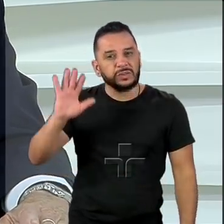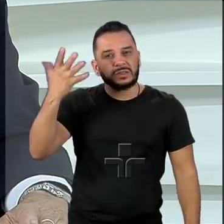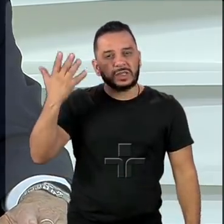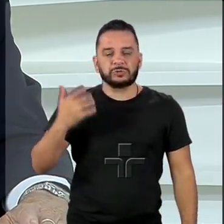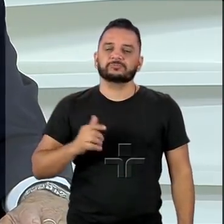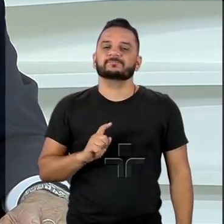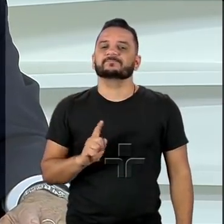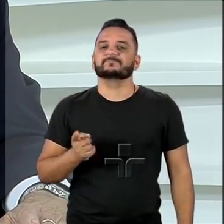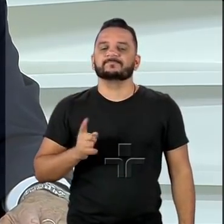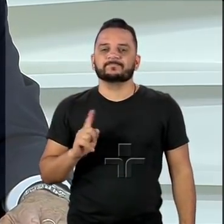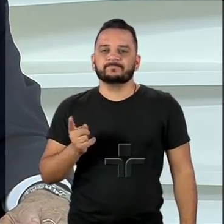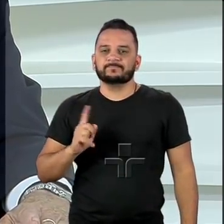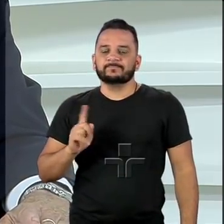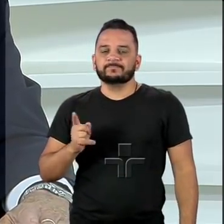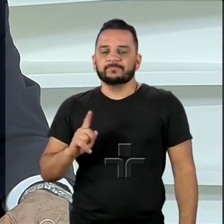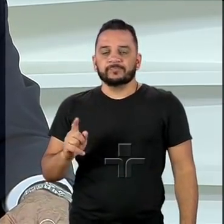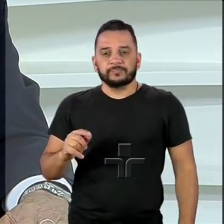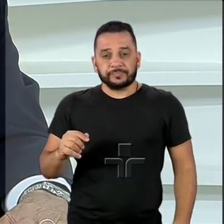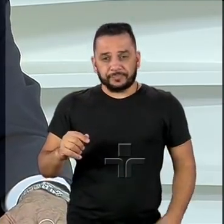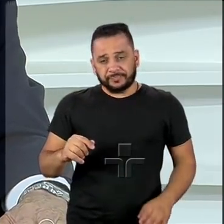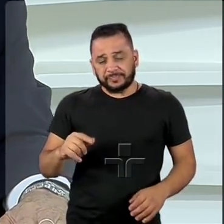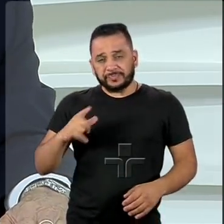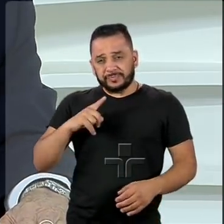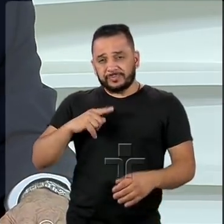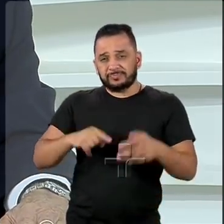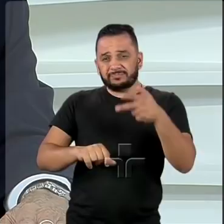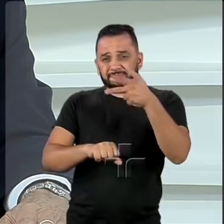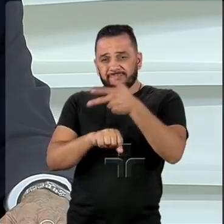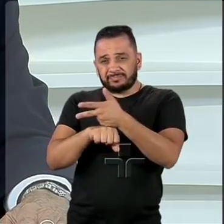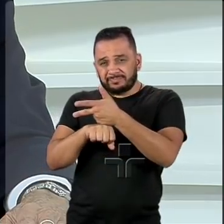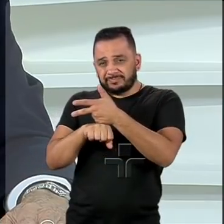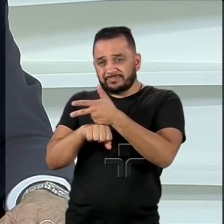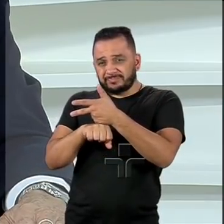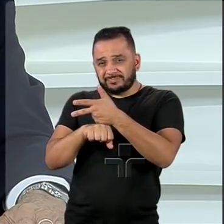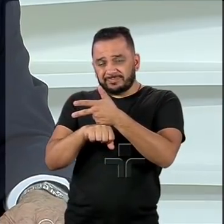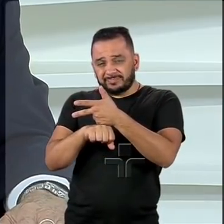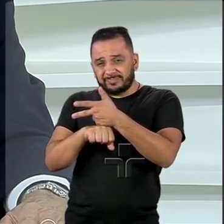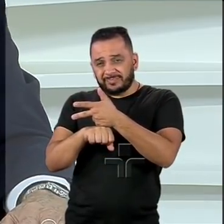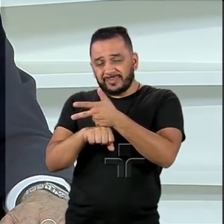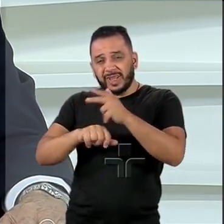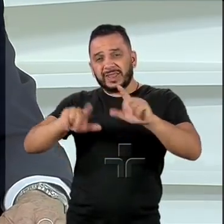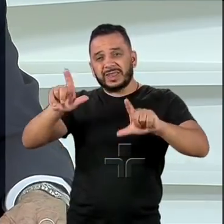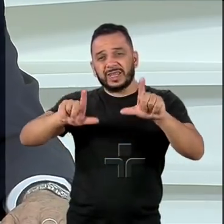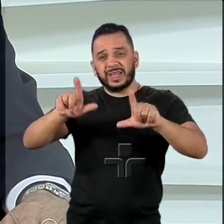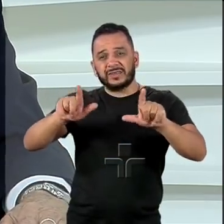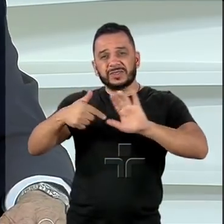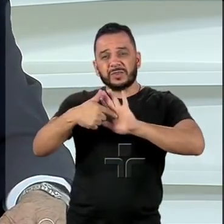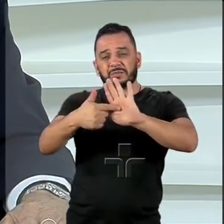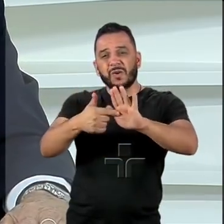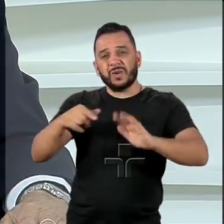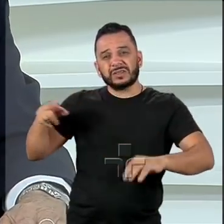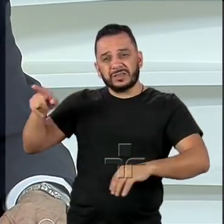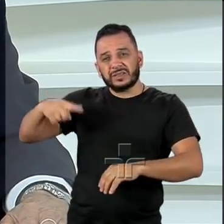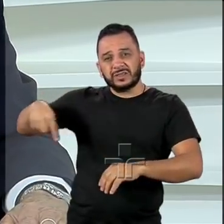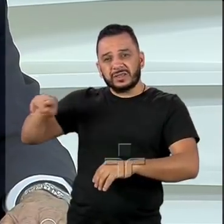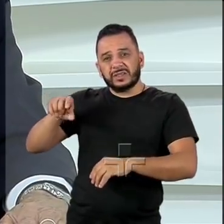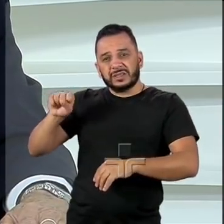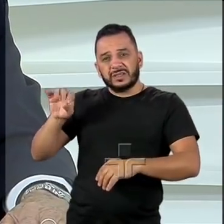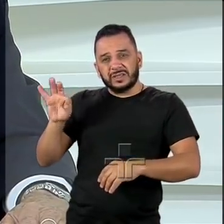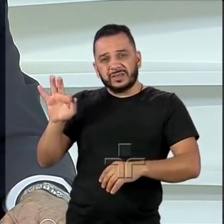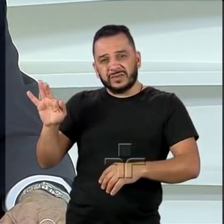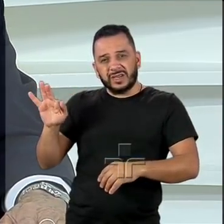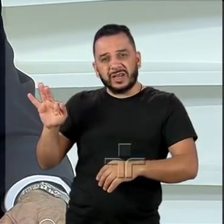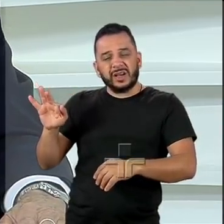que são televisionadas mostram, muitas vezes, uma falta de respeito, um